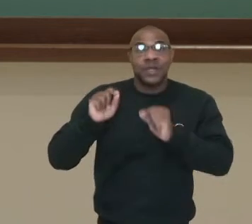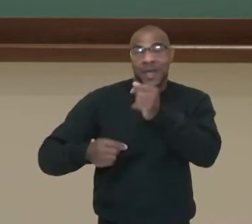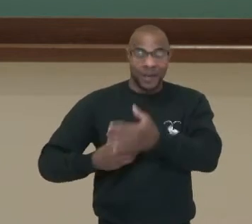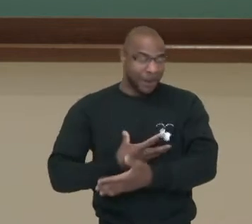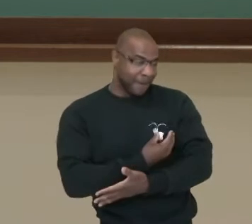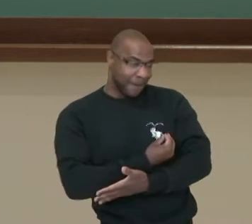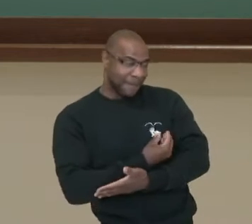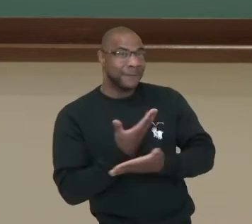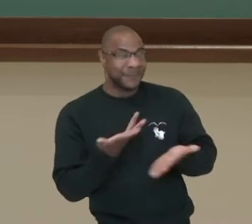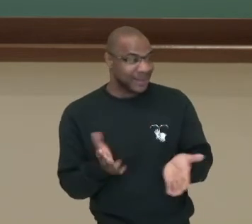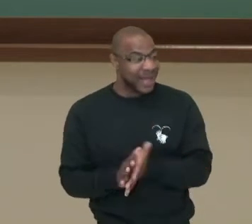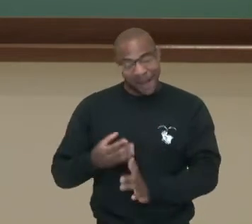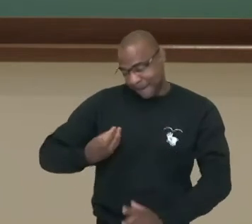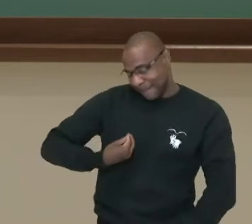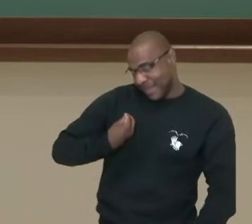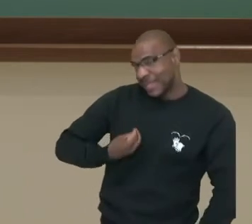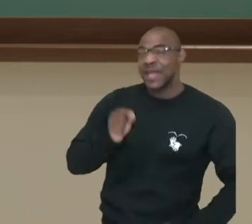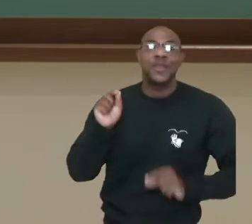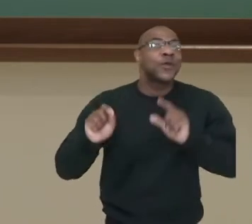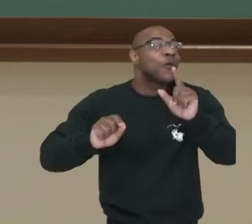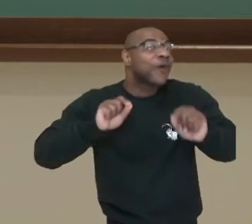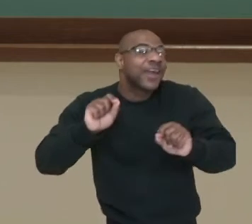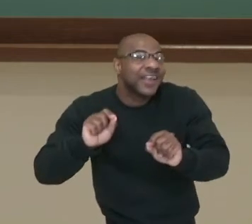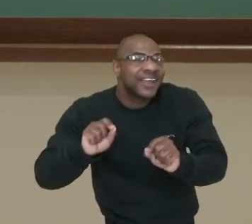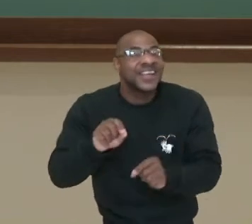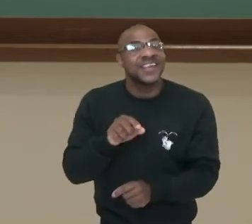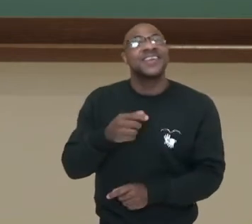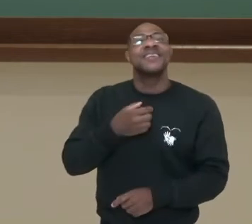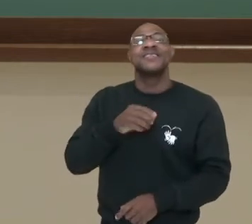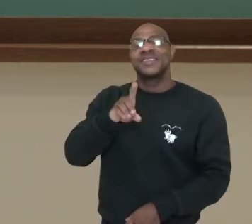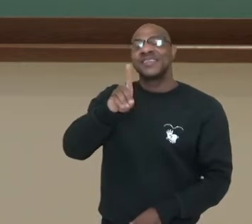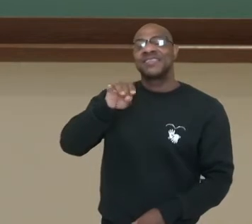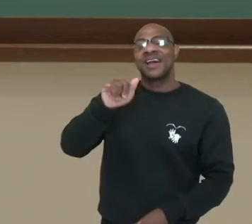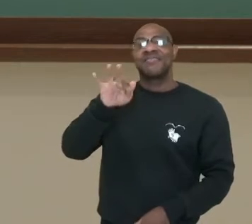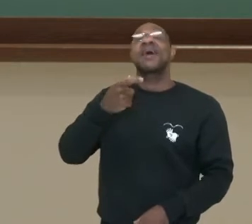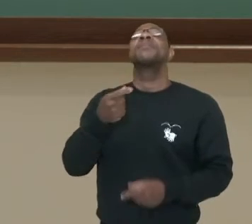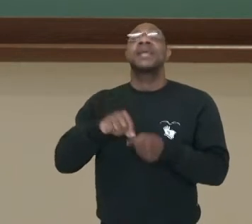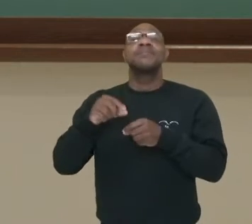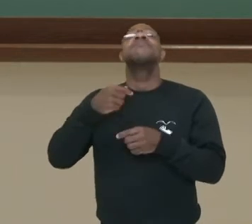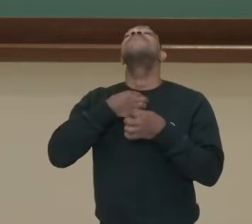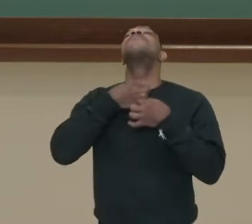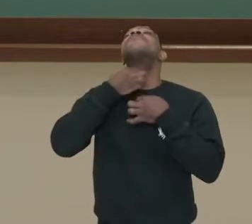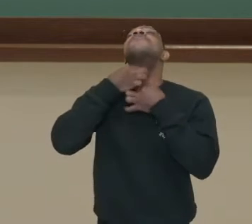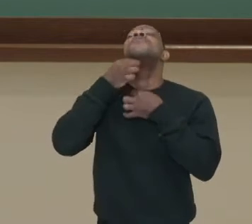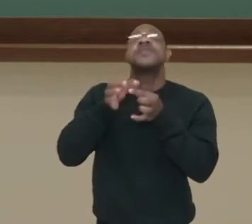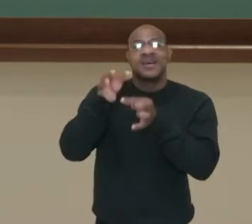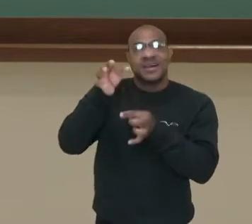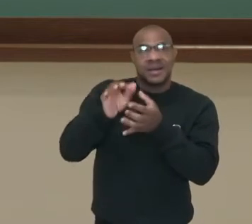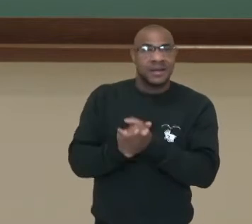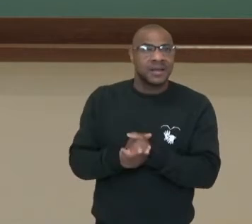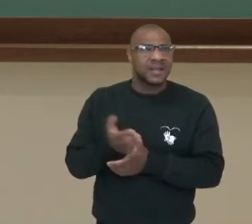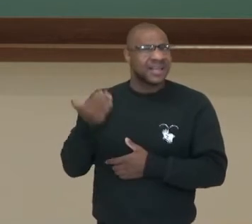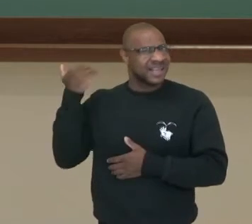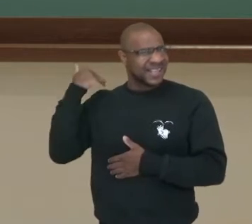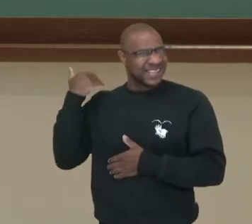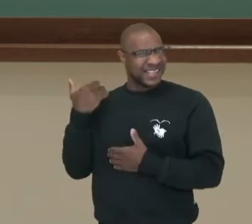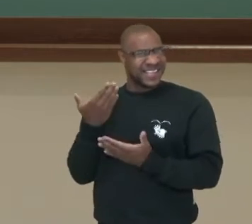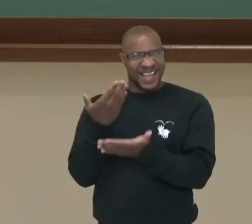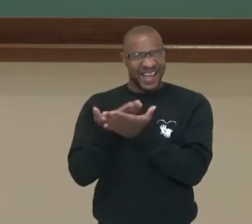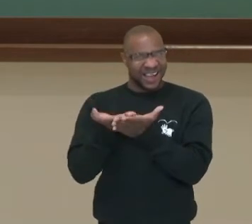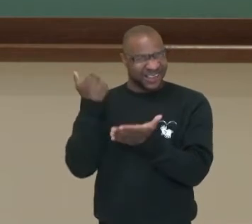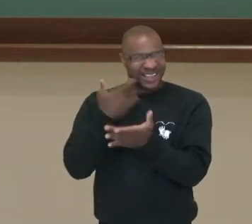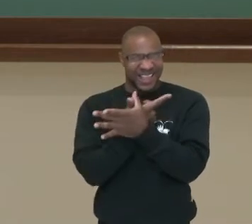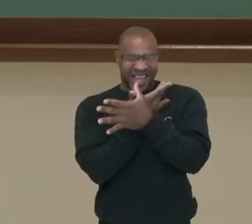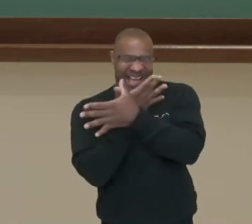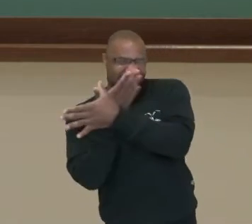que a presença do diafragma é exclusiva dos mamíferos e das cordas vocais também. Lá nas aves, na aula de aves, se você lembrar, a